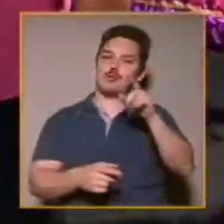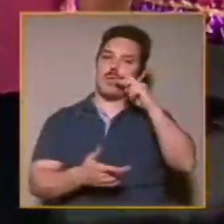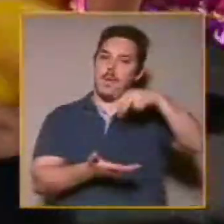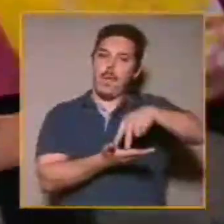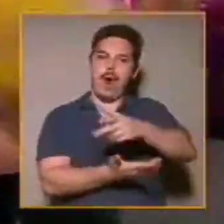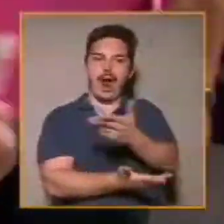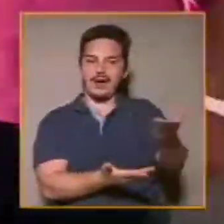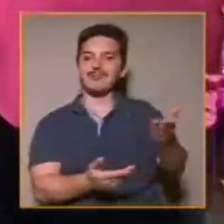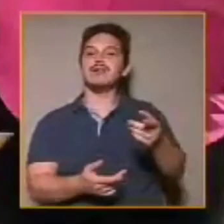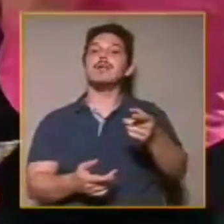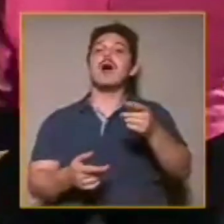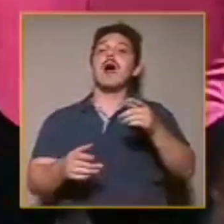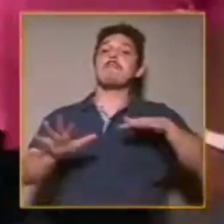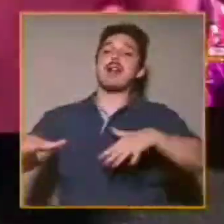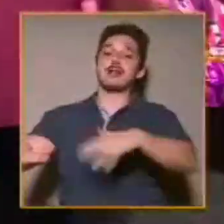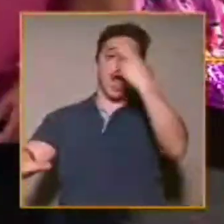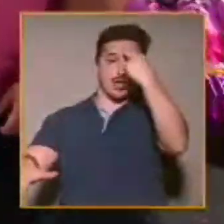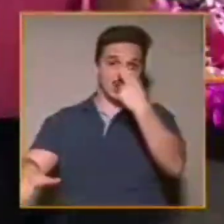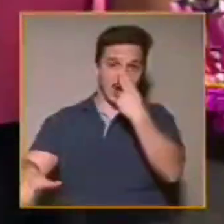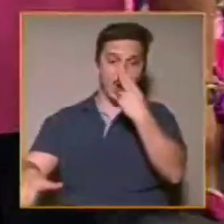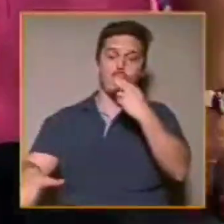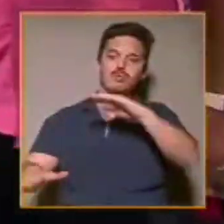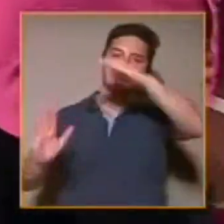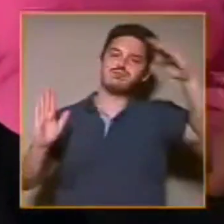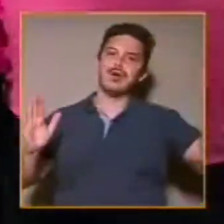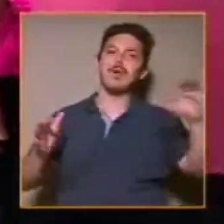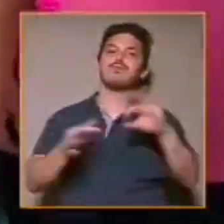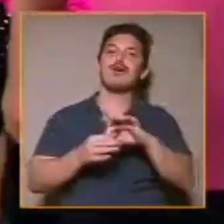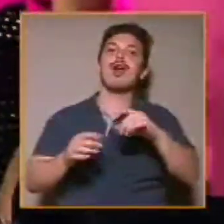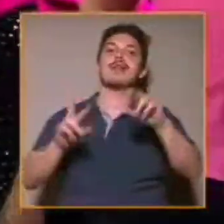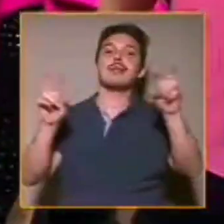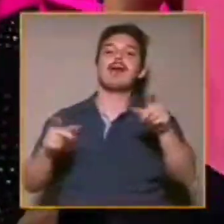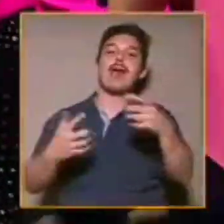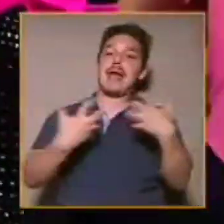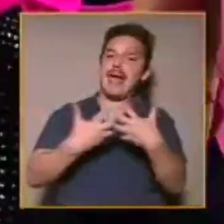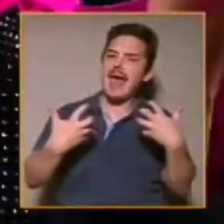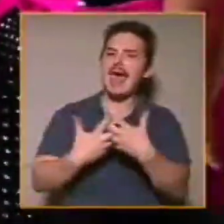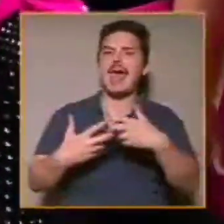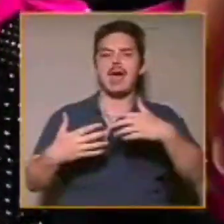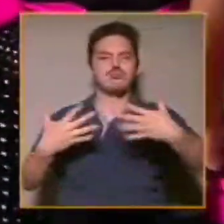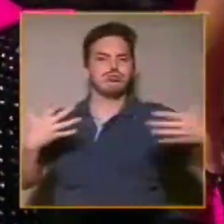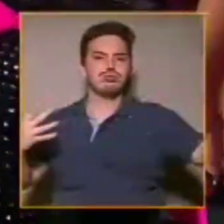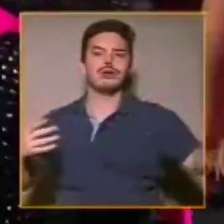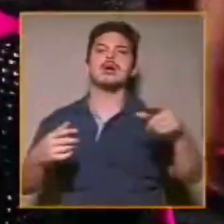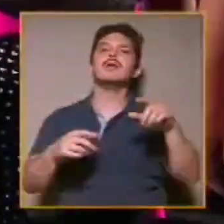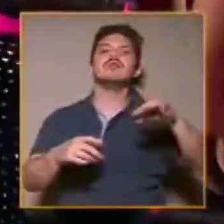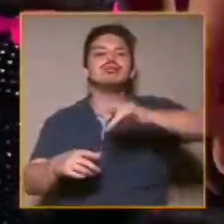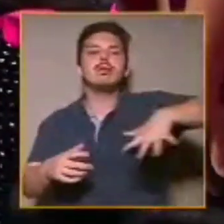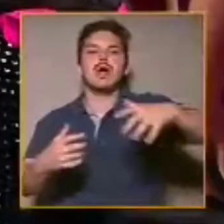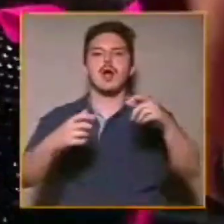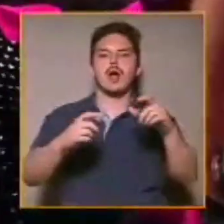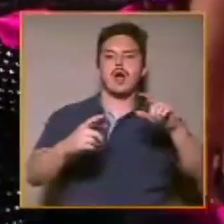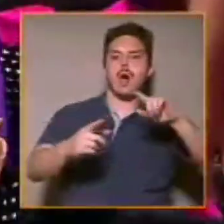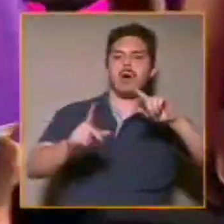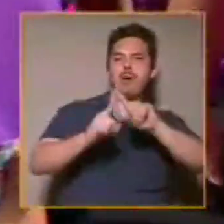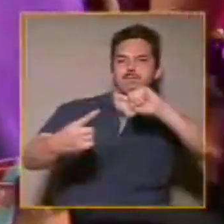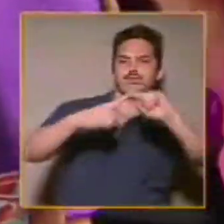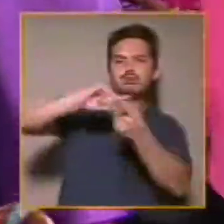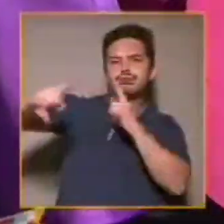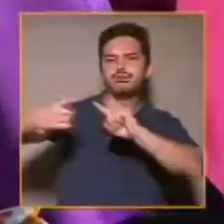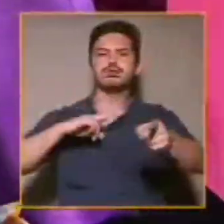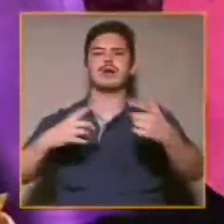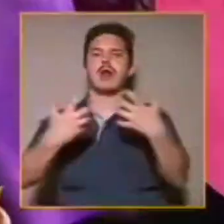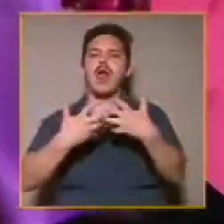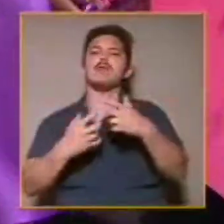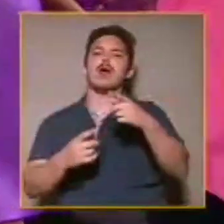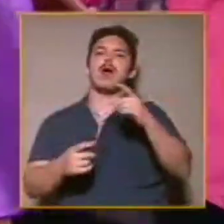Bom, é a Marcha do Castelo, sob o tema Castelo, Guerras e Afins, sítio de lutas e amores. Deu lugar a alguns